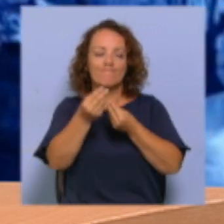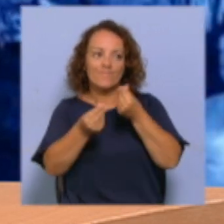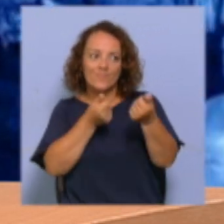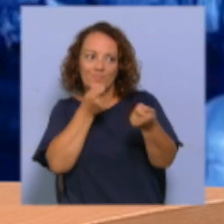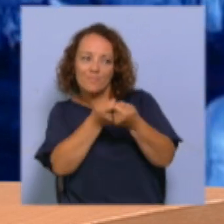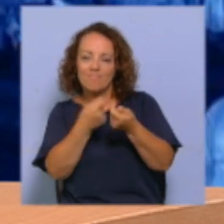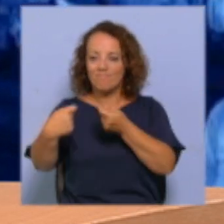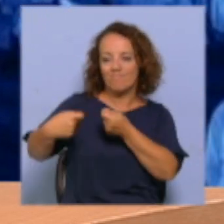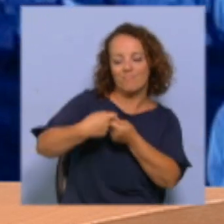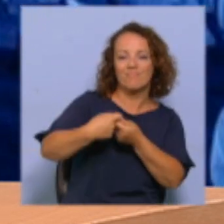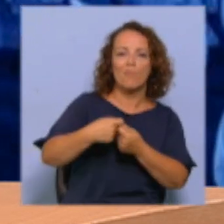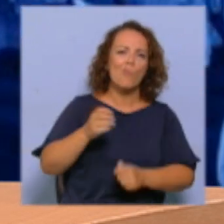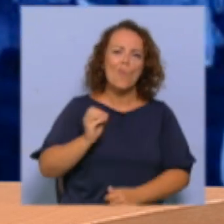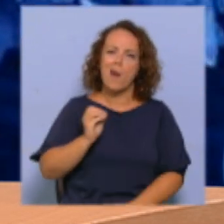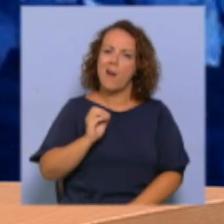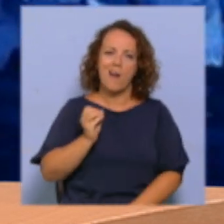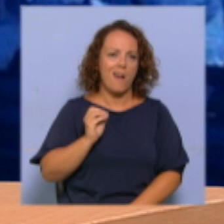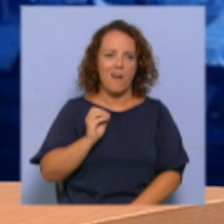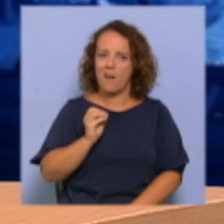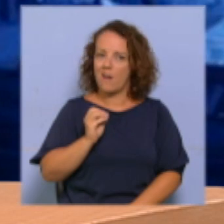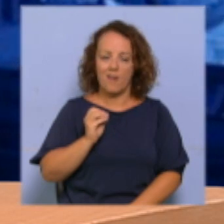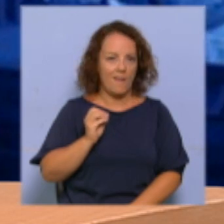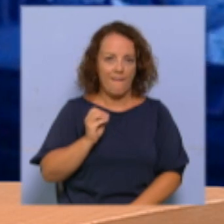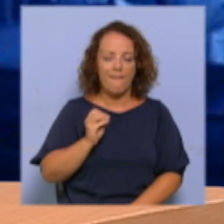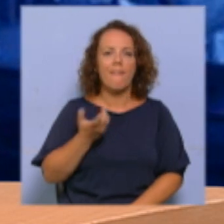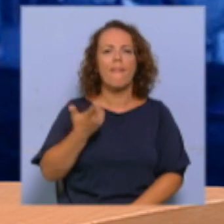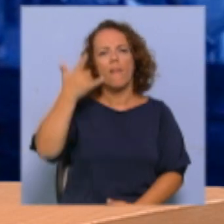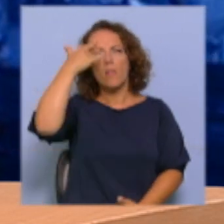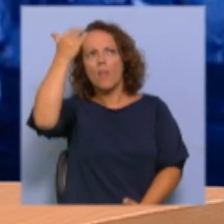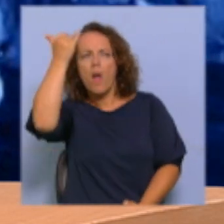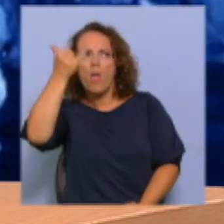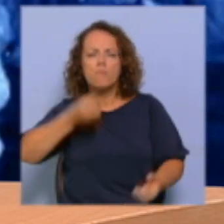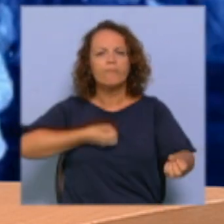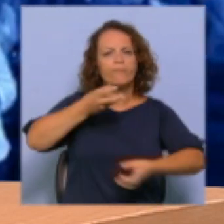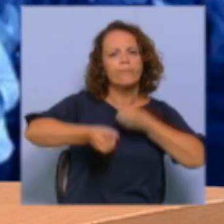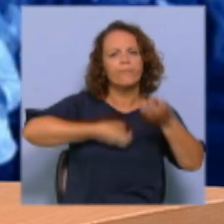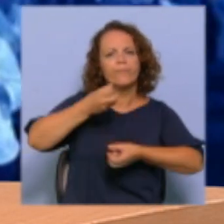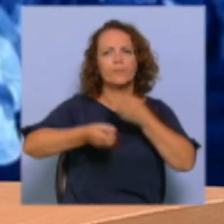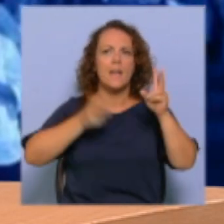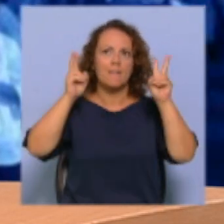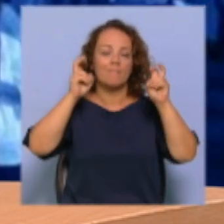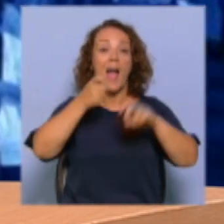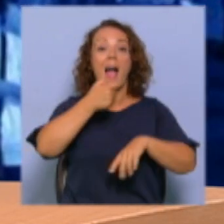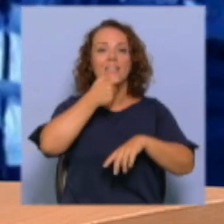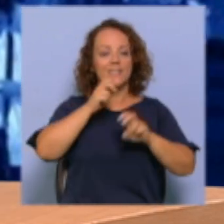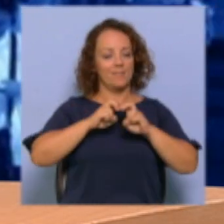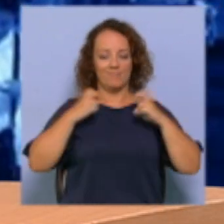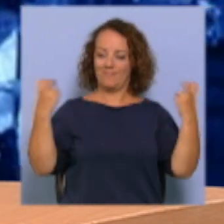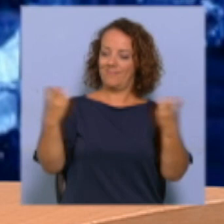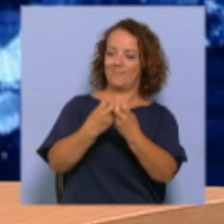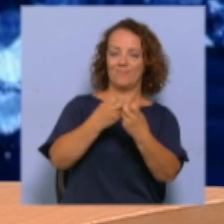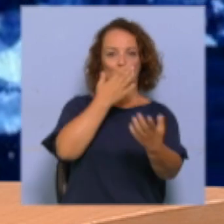muito mais fácil nós colocarmos dúvidas ou pormos ideias sobre a mesa quando a mesa existe fisicamente e quando temos as outras